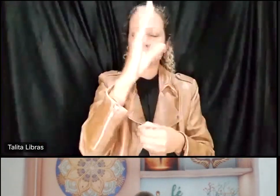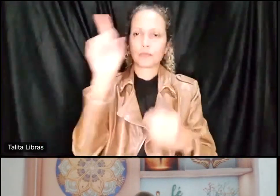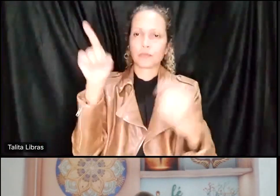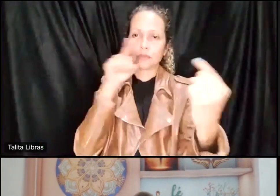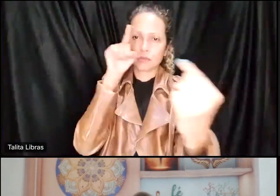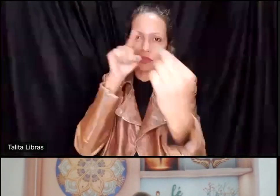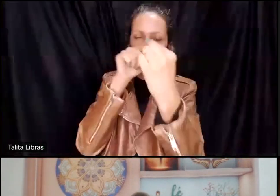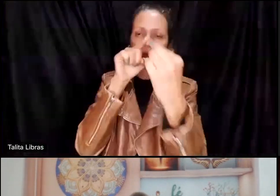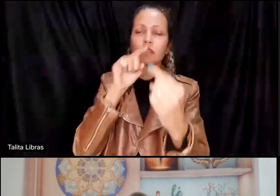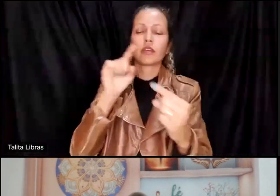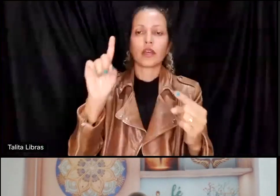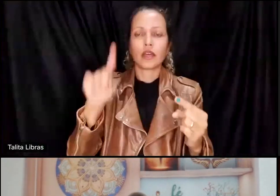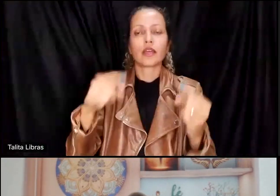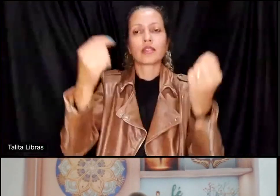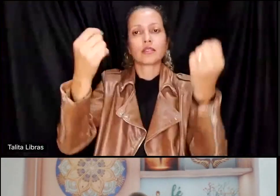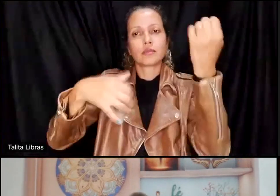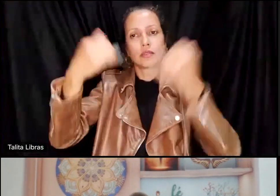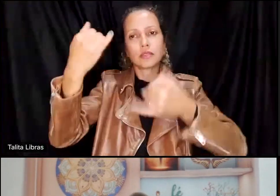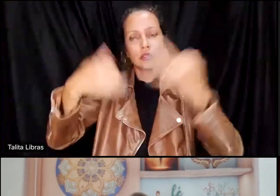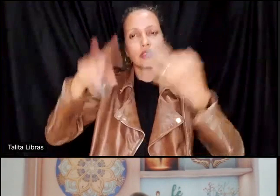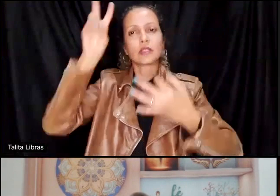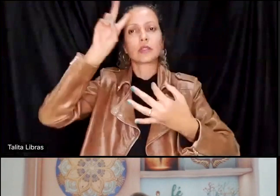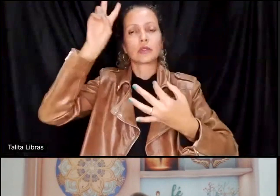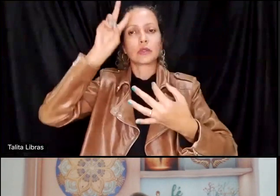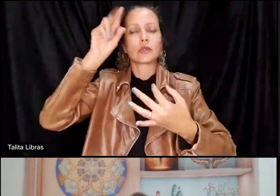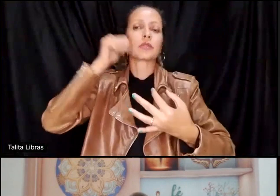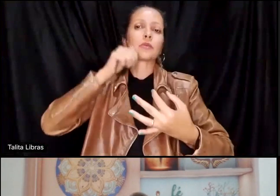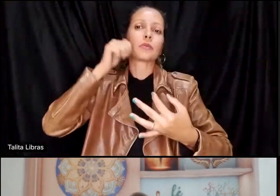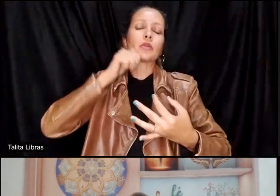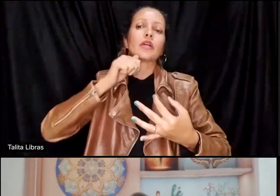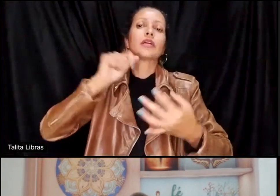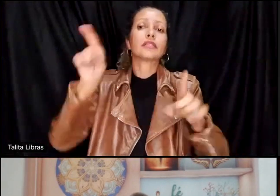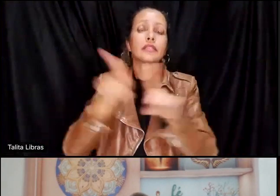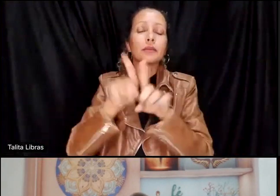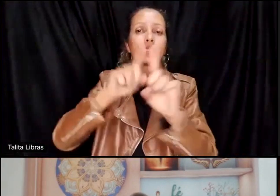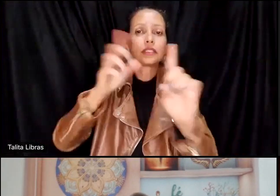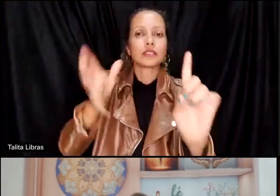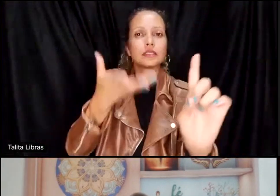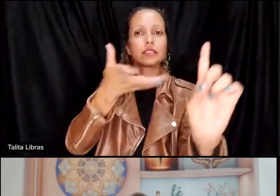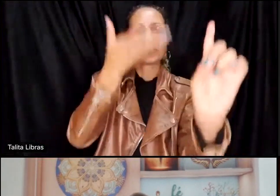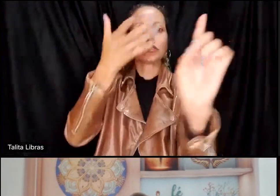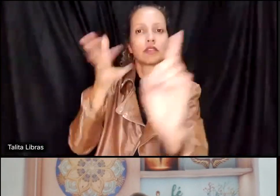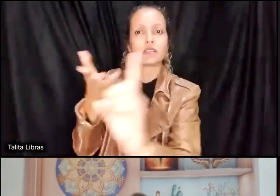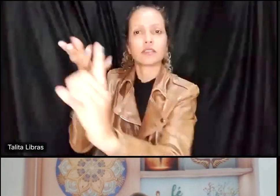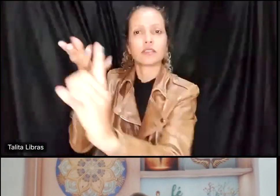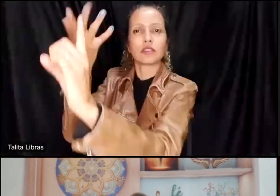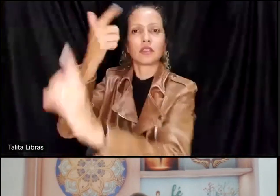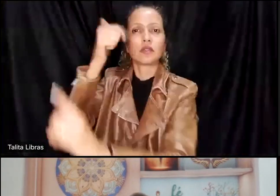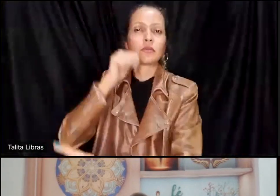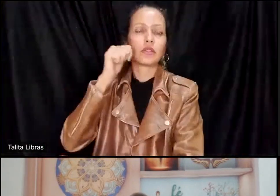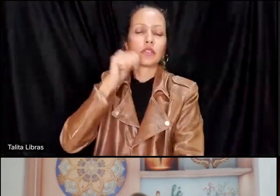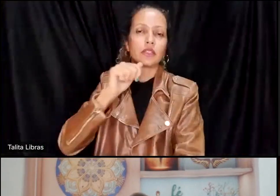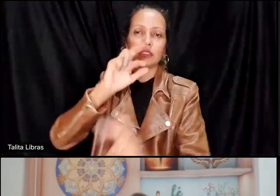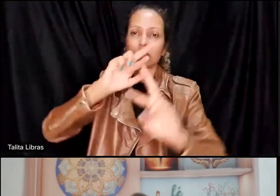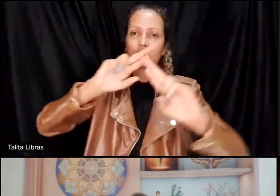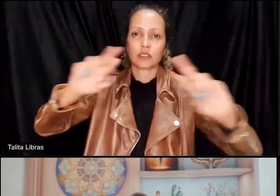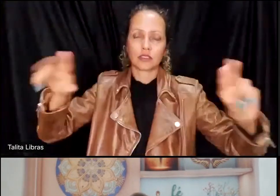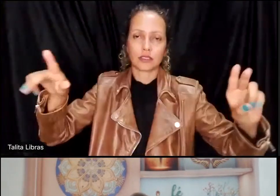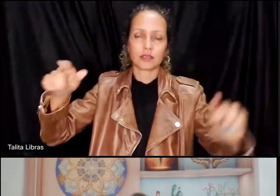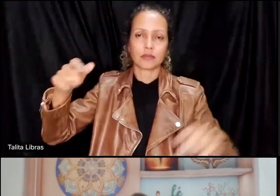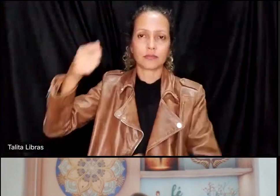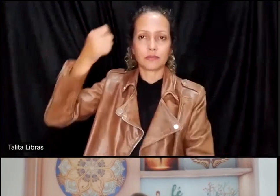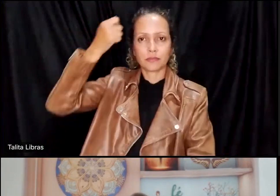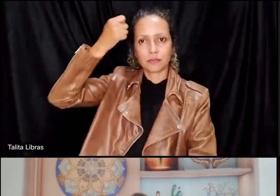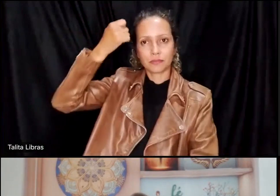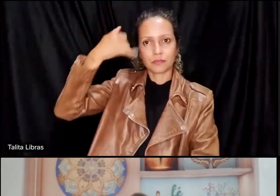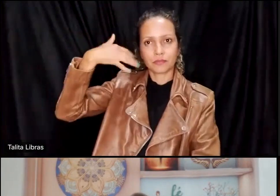e incentivos a outras mulheres. Sou uma mulher branca, cabelos curtos e castanho,